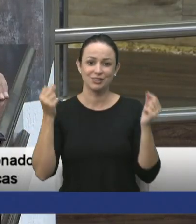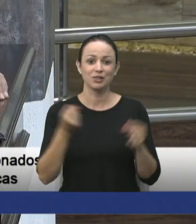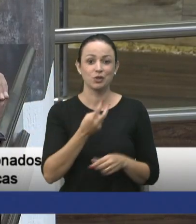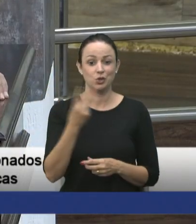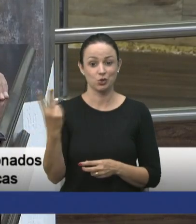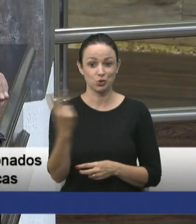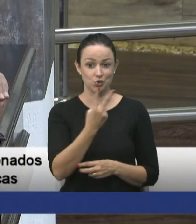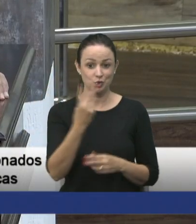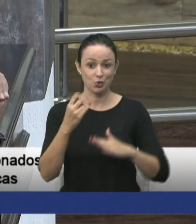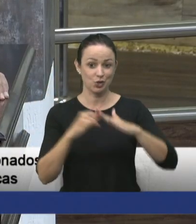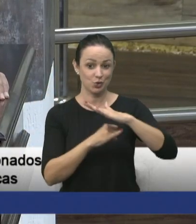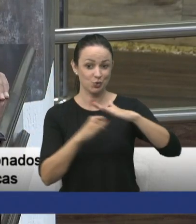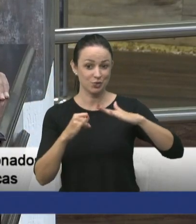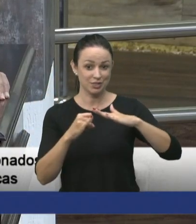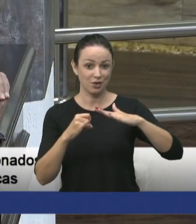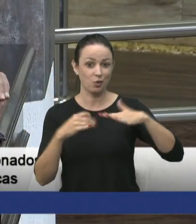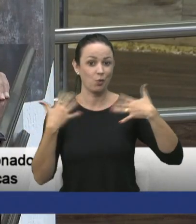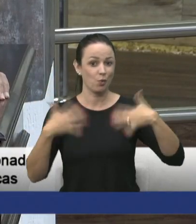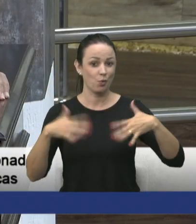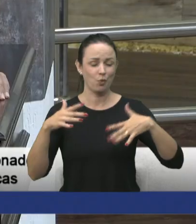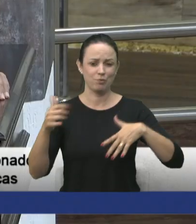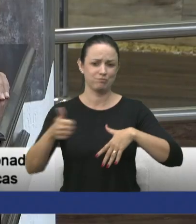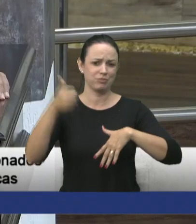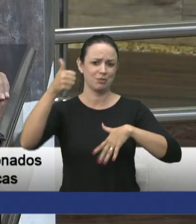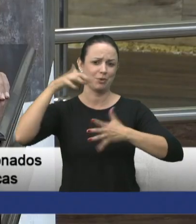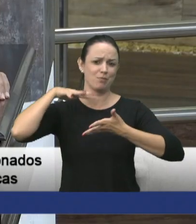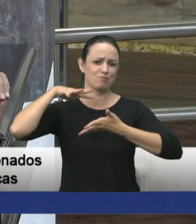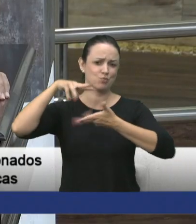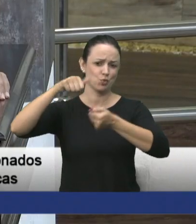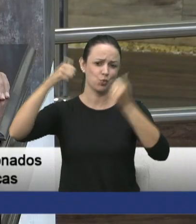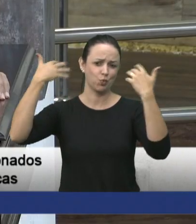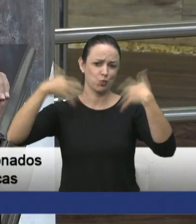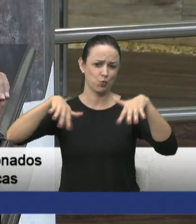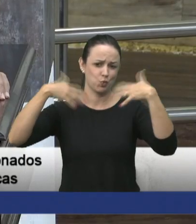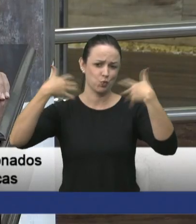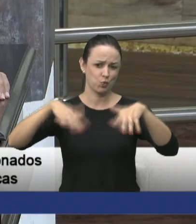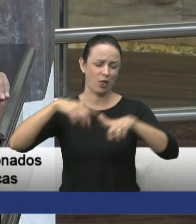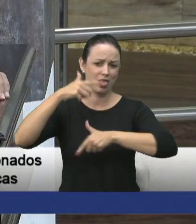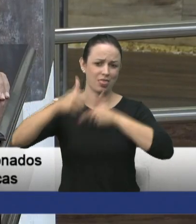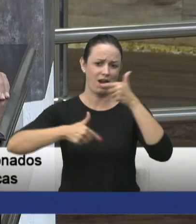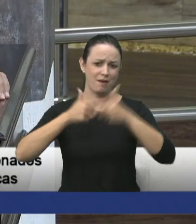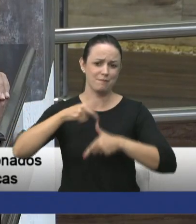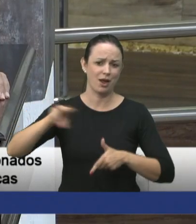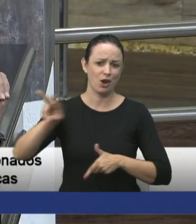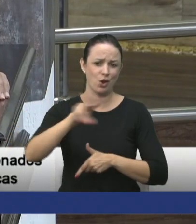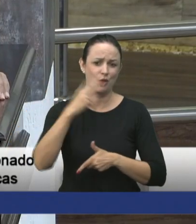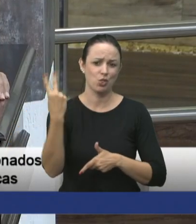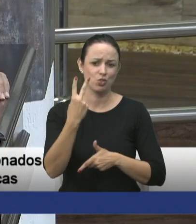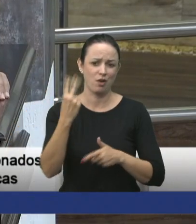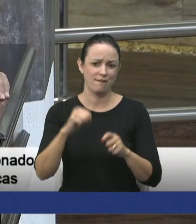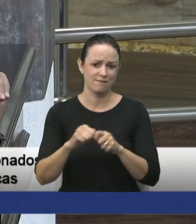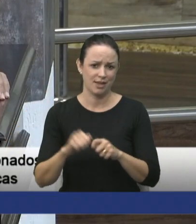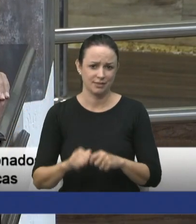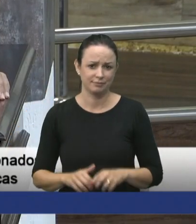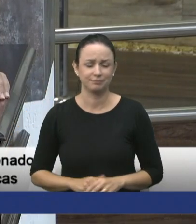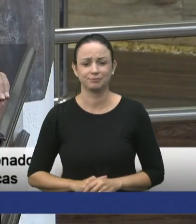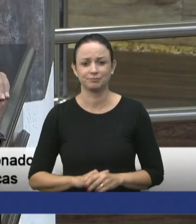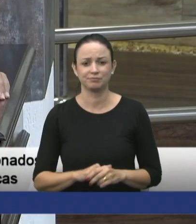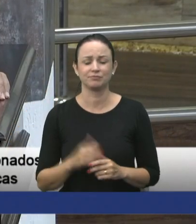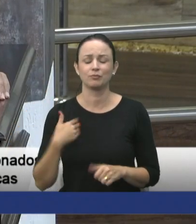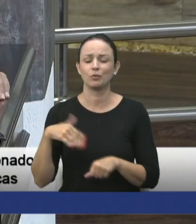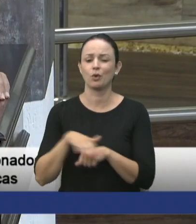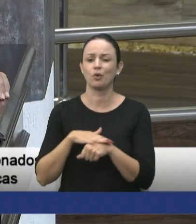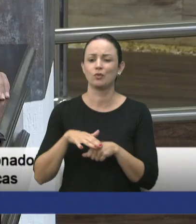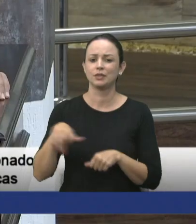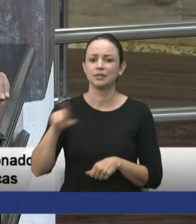duas instituições, é de primeiro mundo, gente, é de primeiro mundo o trabalho que eles fazem lá, muito, E eu conversava